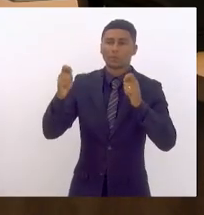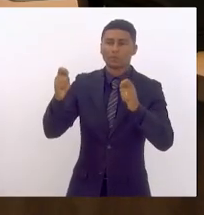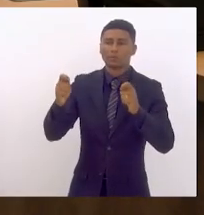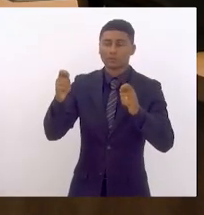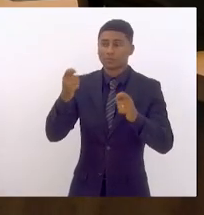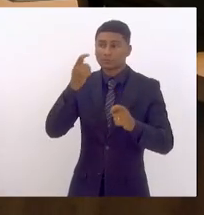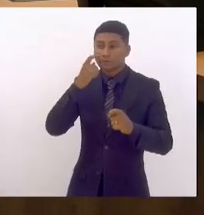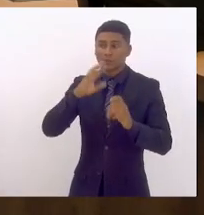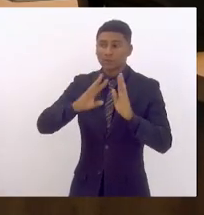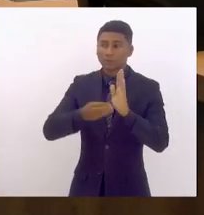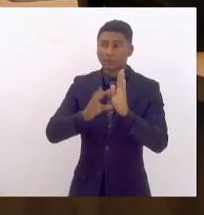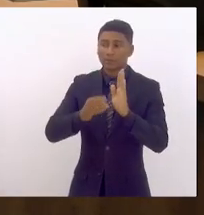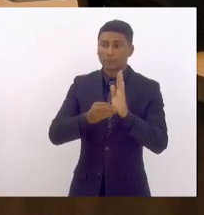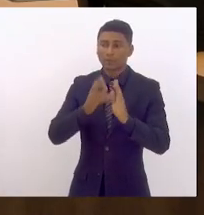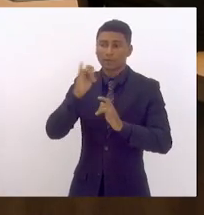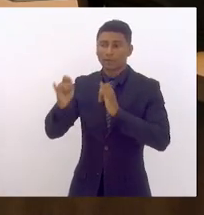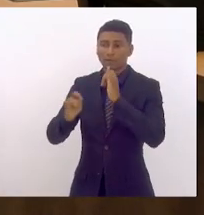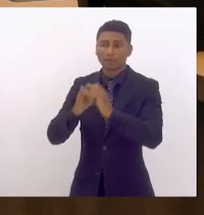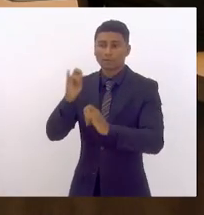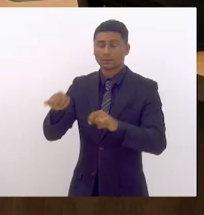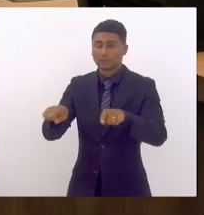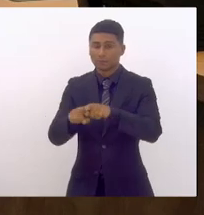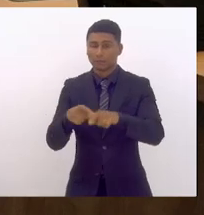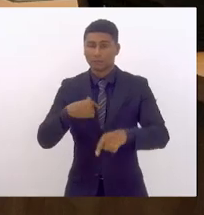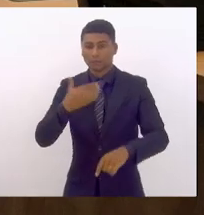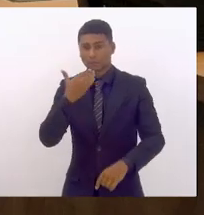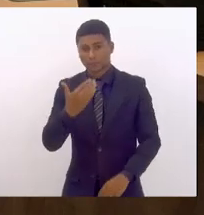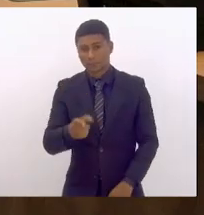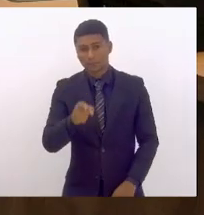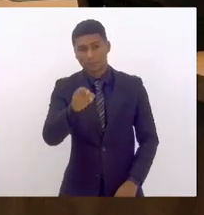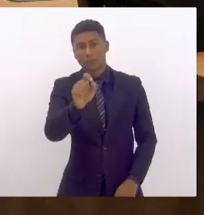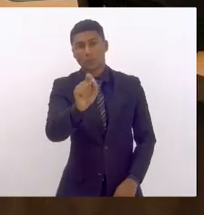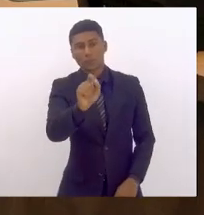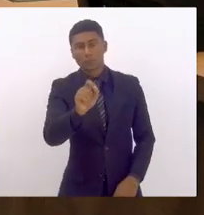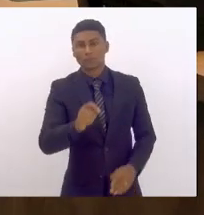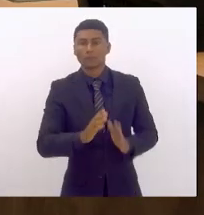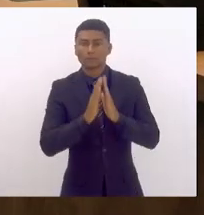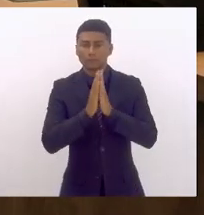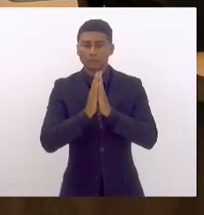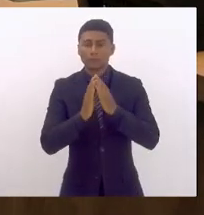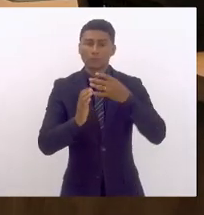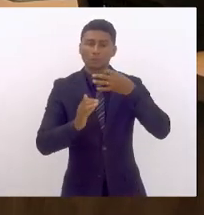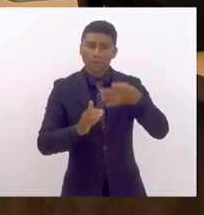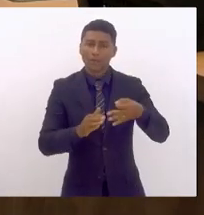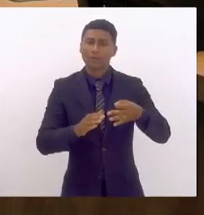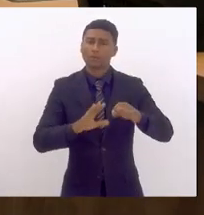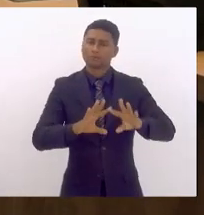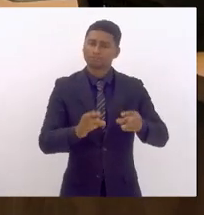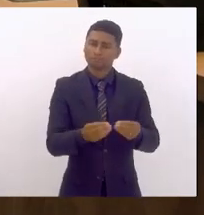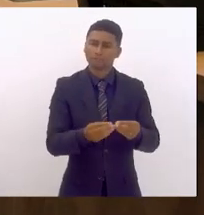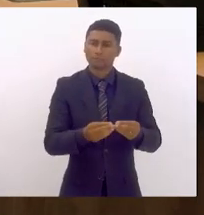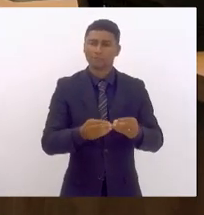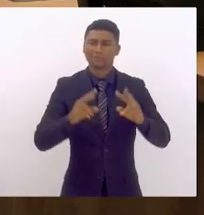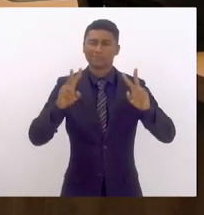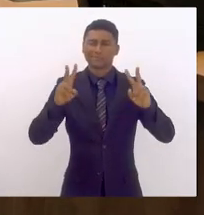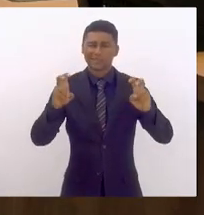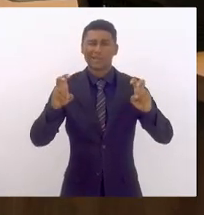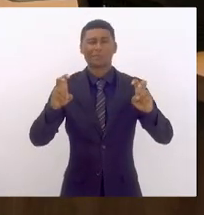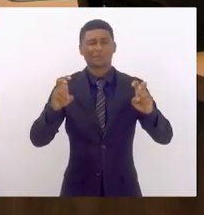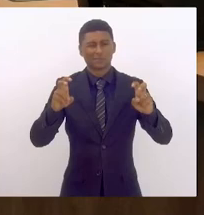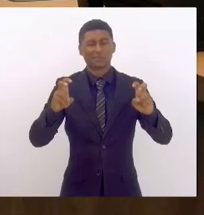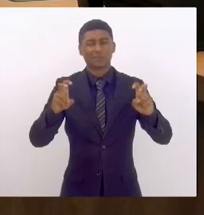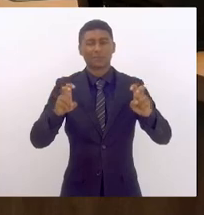depois eu solicitaria vossa excelência um parecer prévio como é um tema muito complexo um parecer prévio